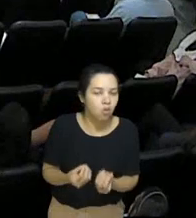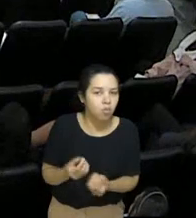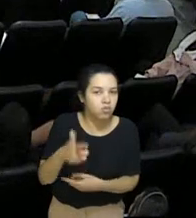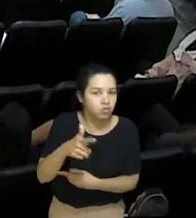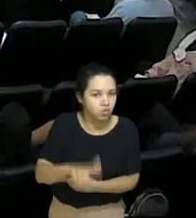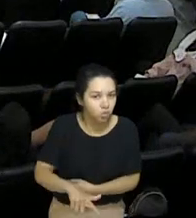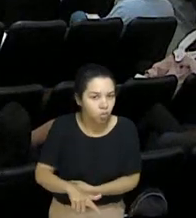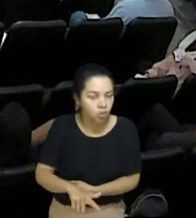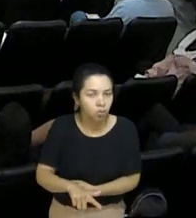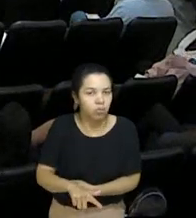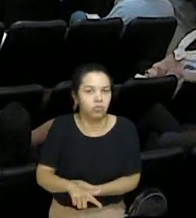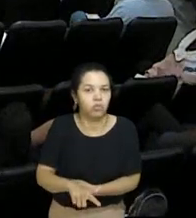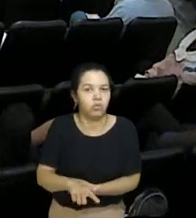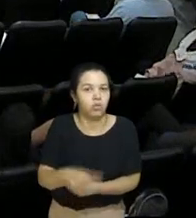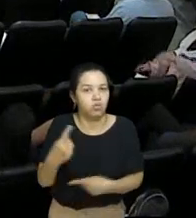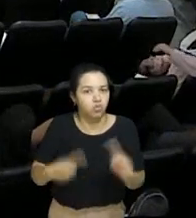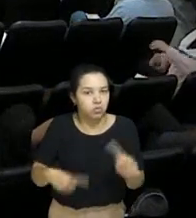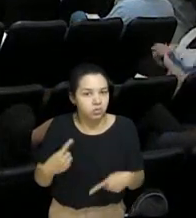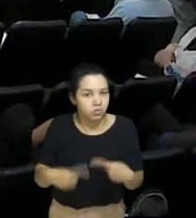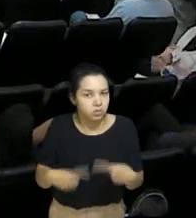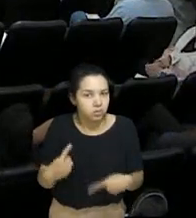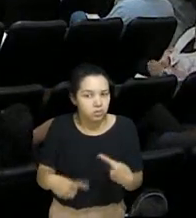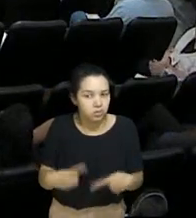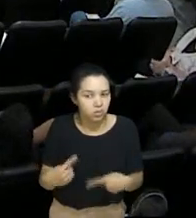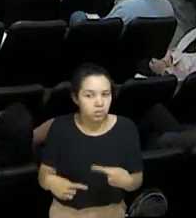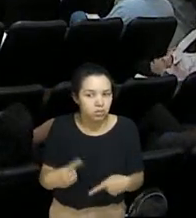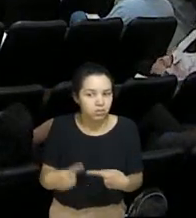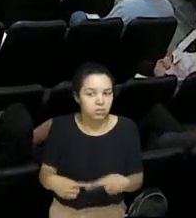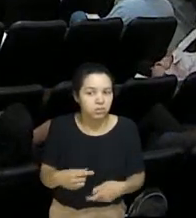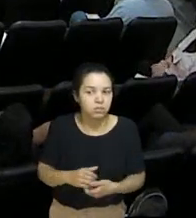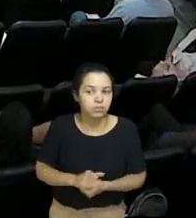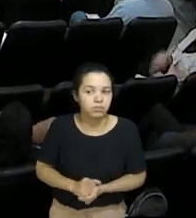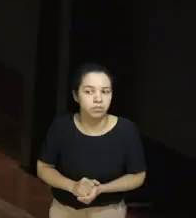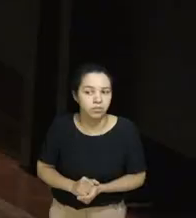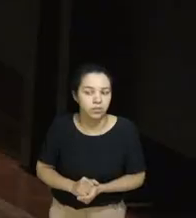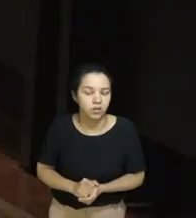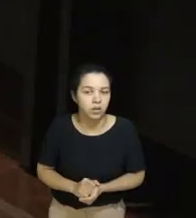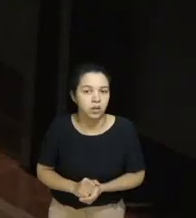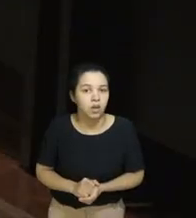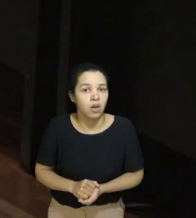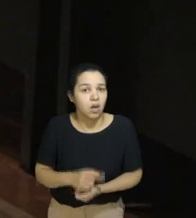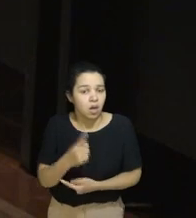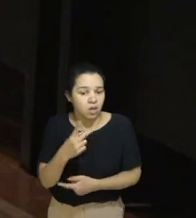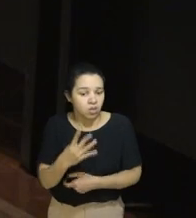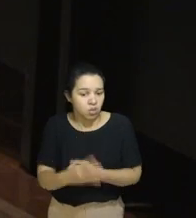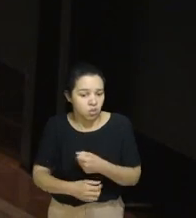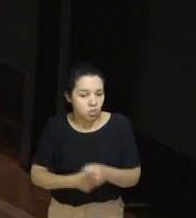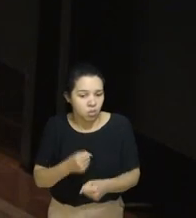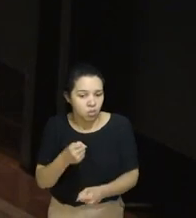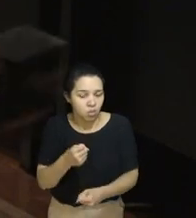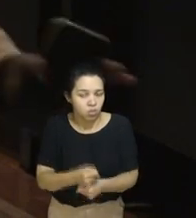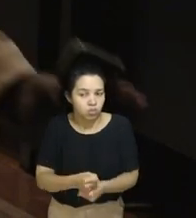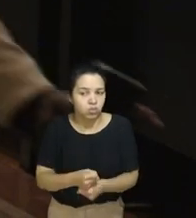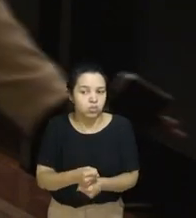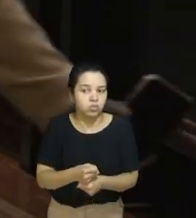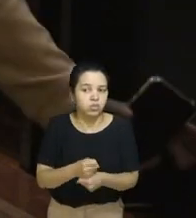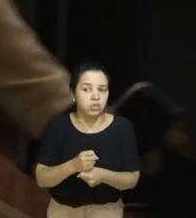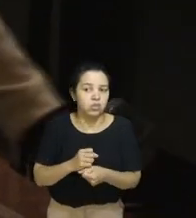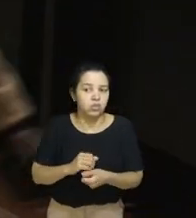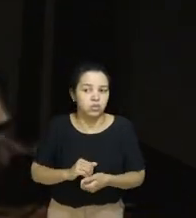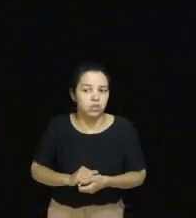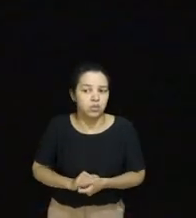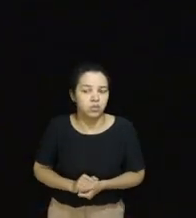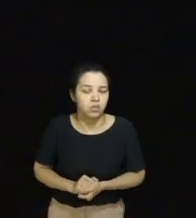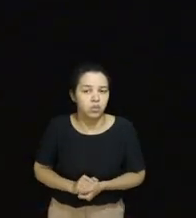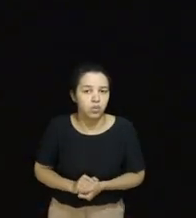mesma discussão? Vão ficar mais 5, mais 6, mais 14 anos discutindo? Ainda estão na fila do Cedra?